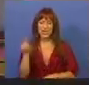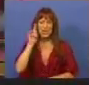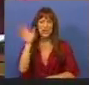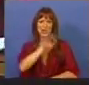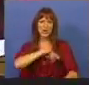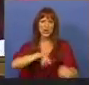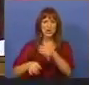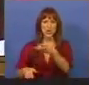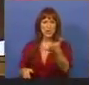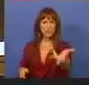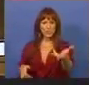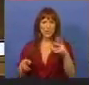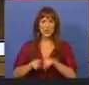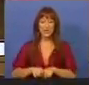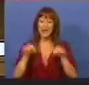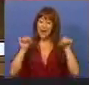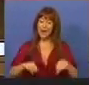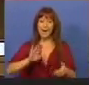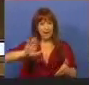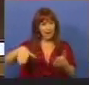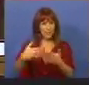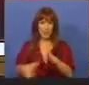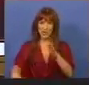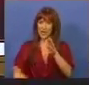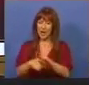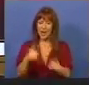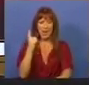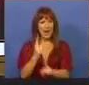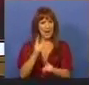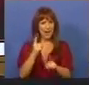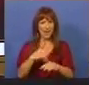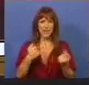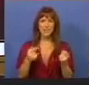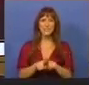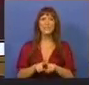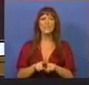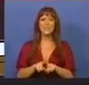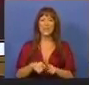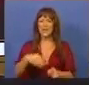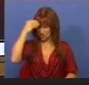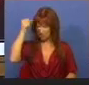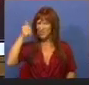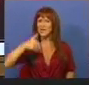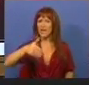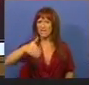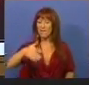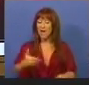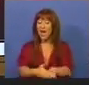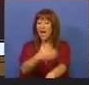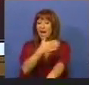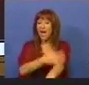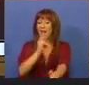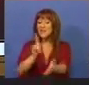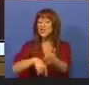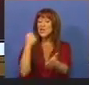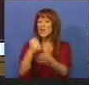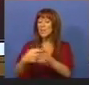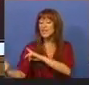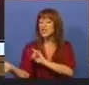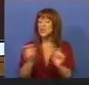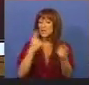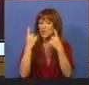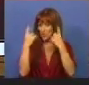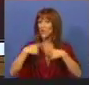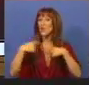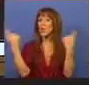senhoras e senhores deputados, esta proposta de lei há de ser esquecida antes de acabar a sua discussão